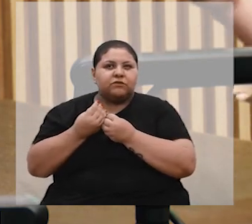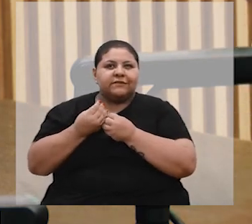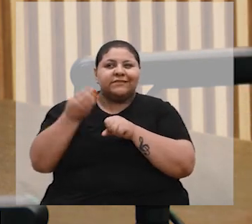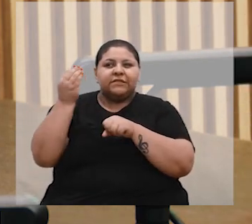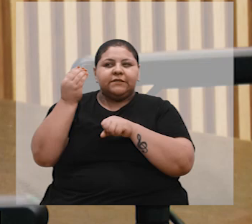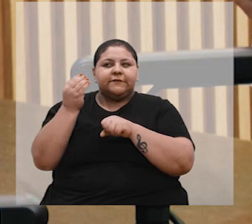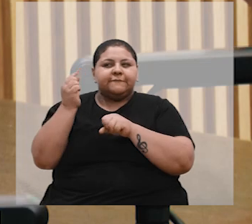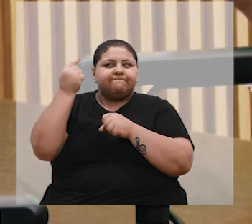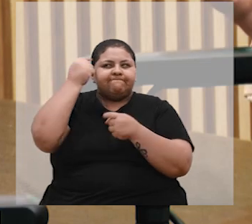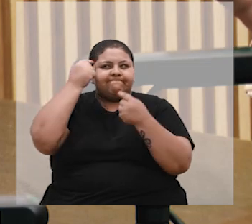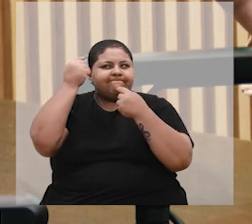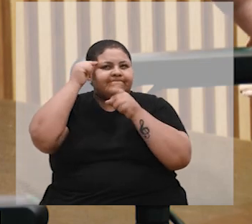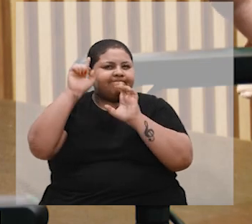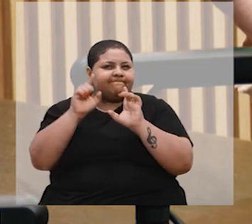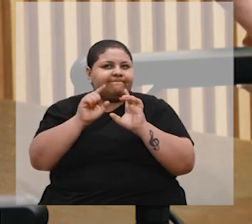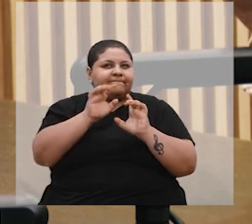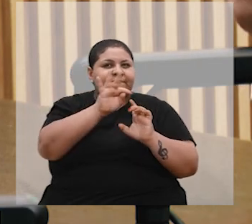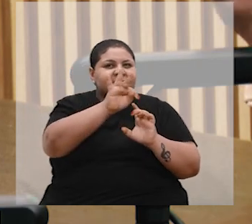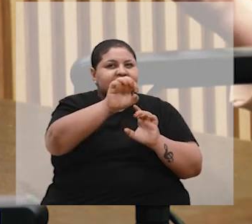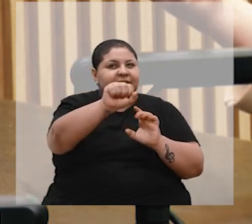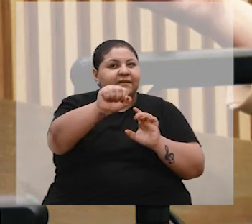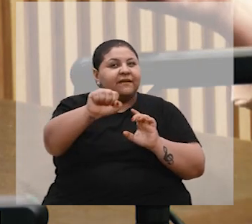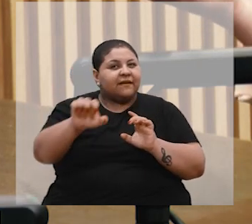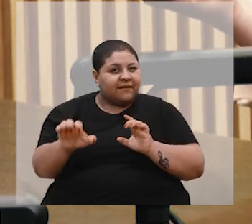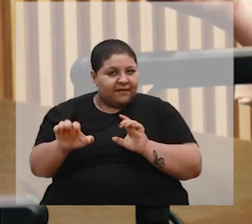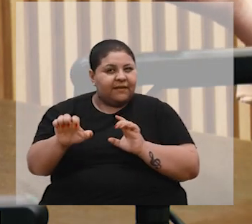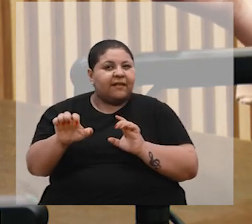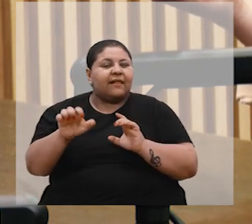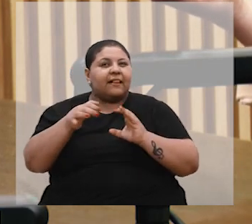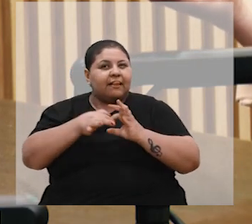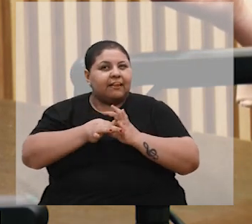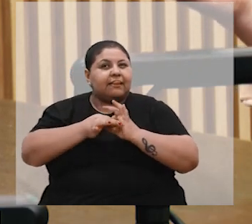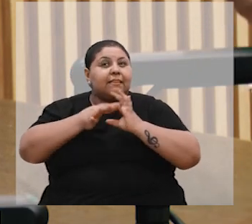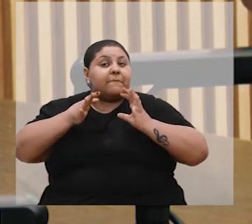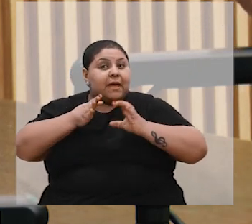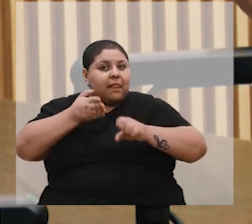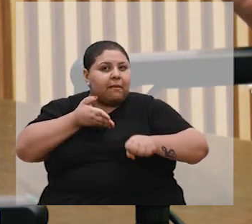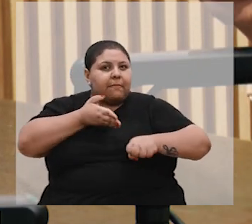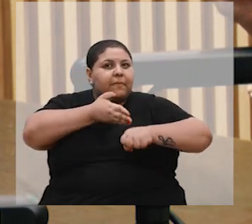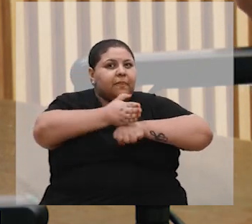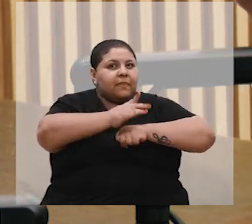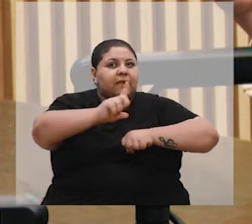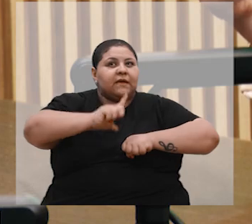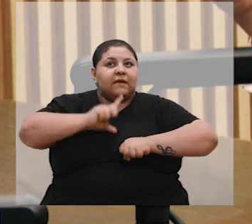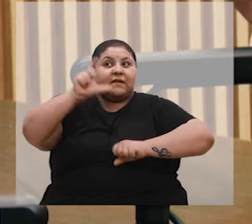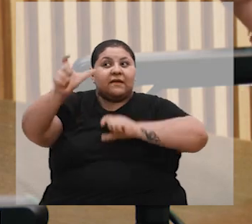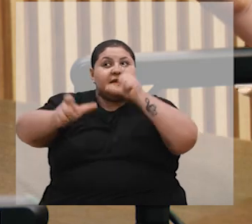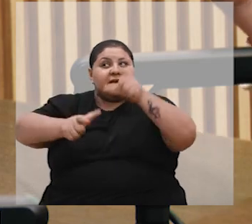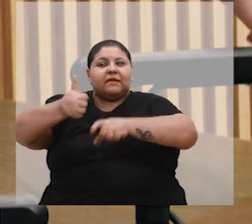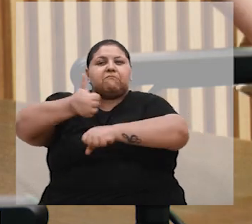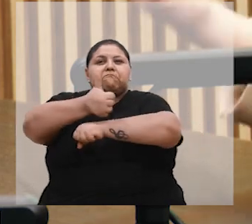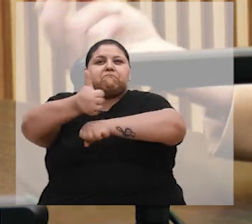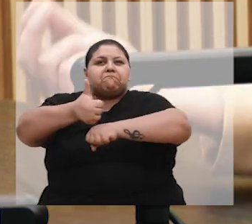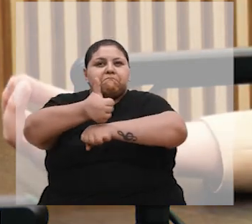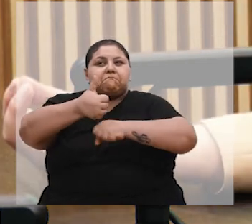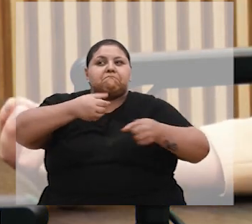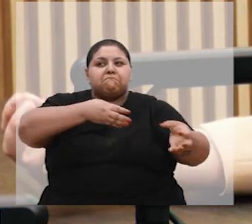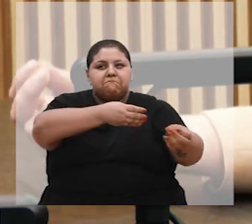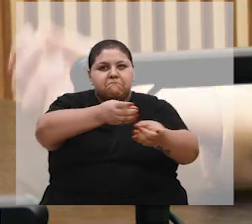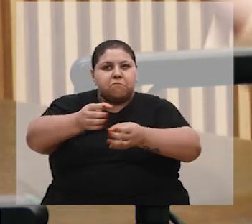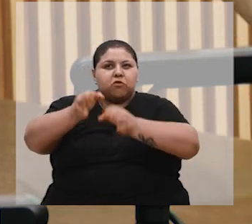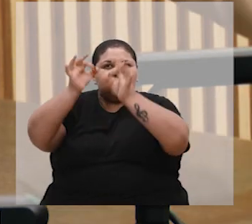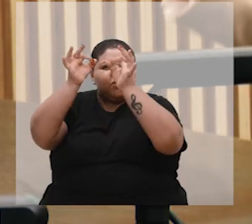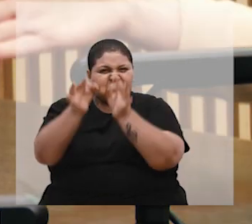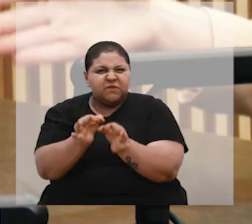suposições, o Tribunal Superior Eleitoral abre esse espaço de participação. Nós temos pessoas e profissionais realmente muito